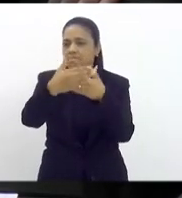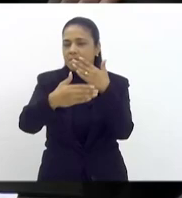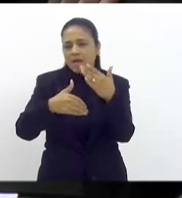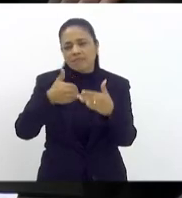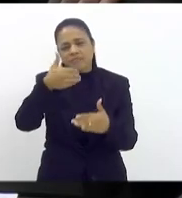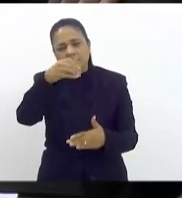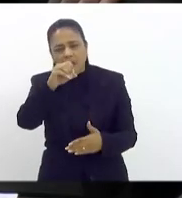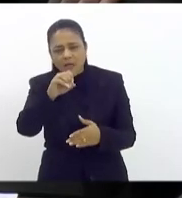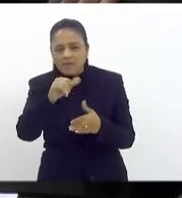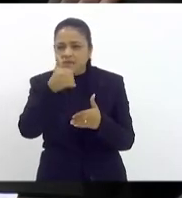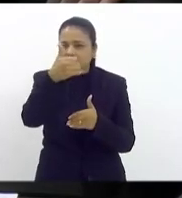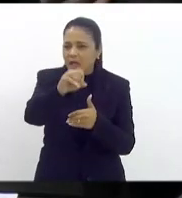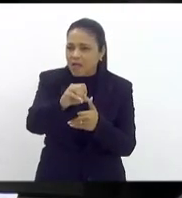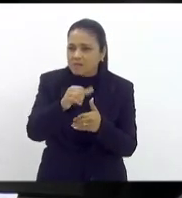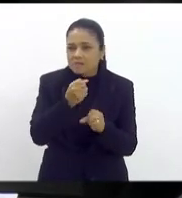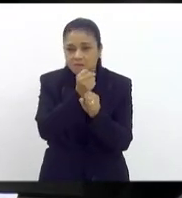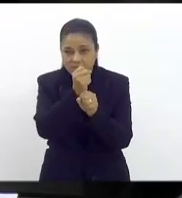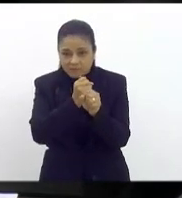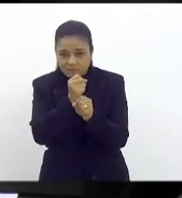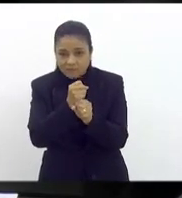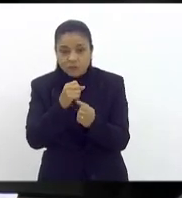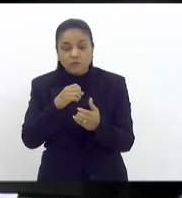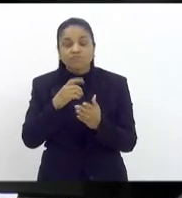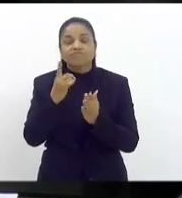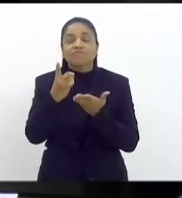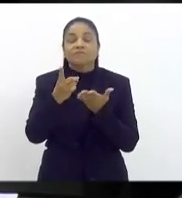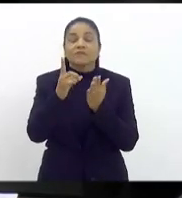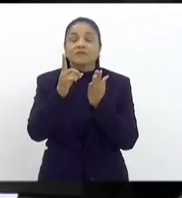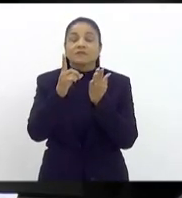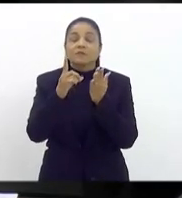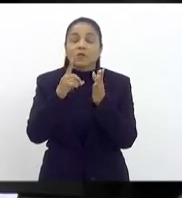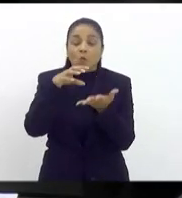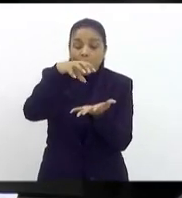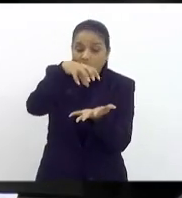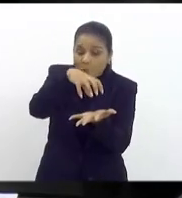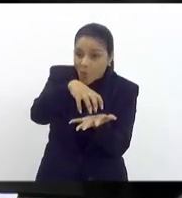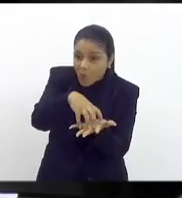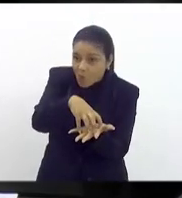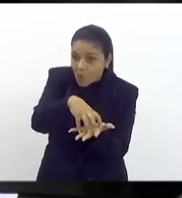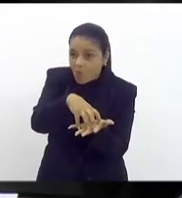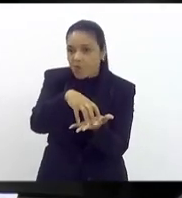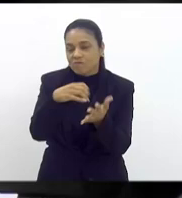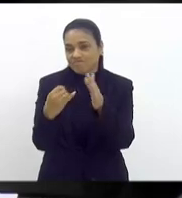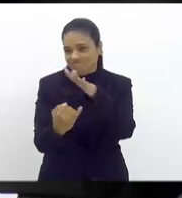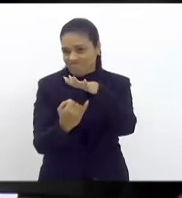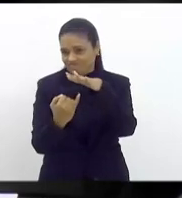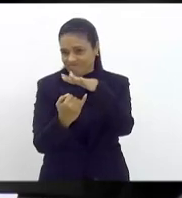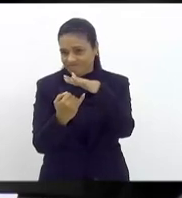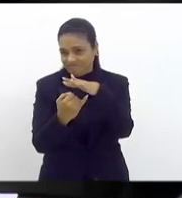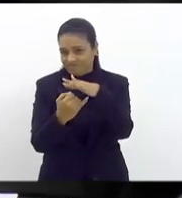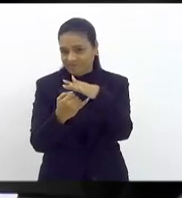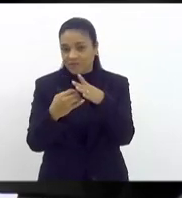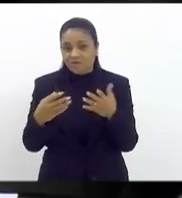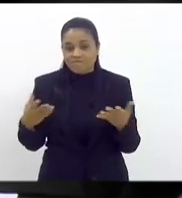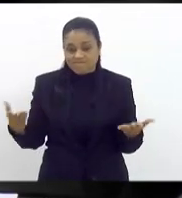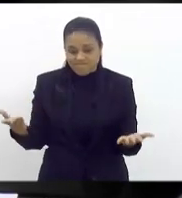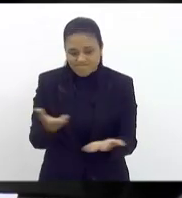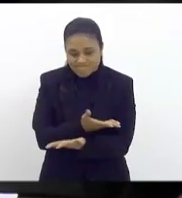à conclusão de que um órgão centralizador facilitaria a distribuição dos direitos